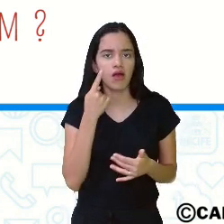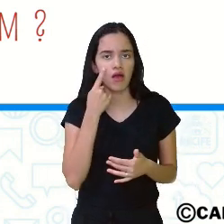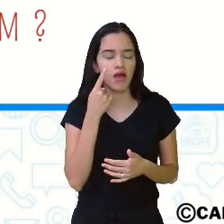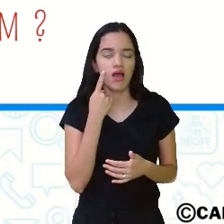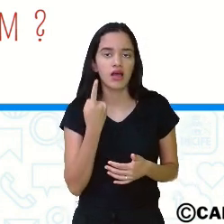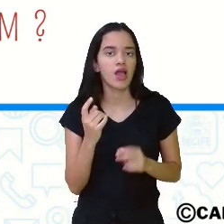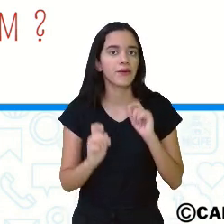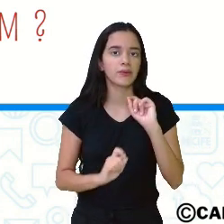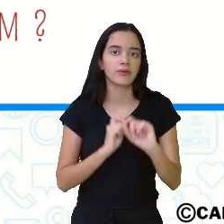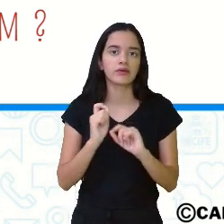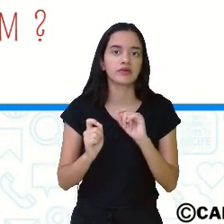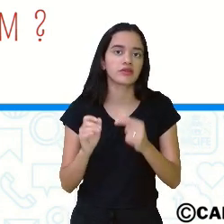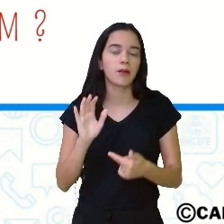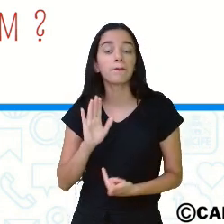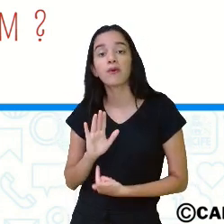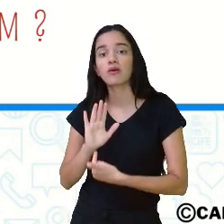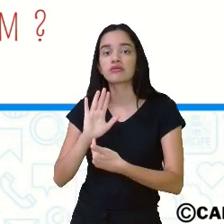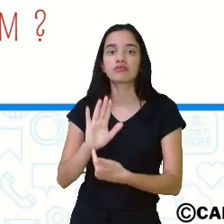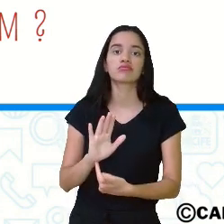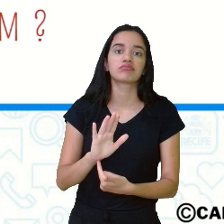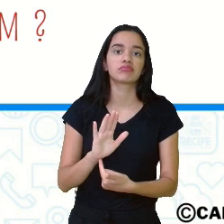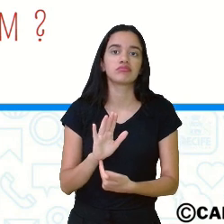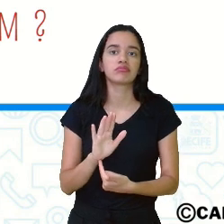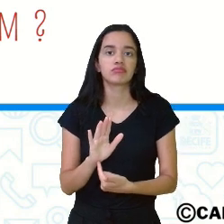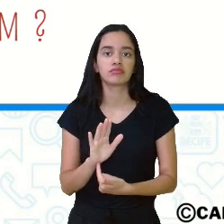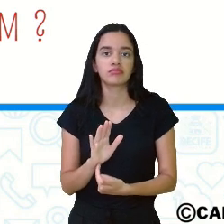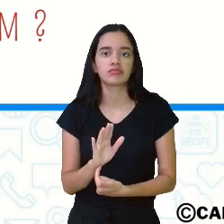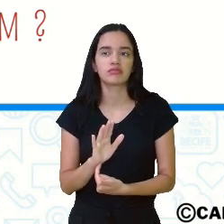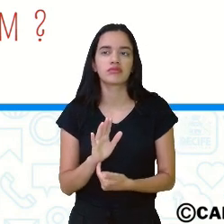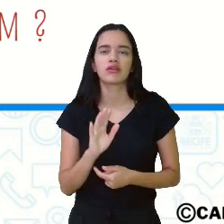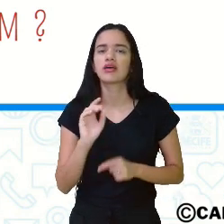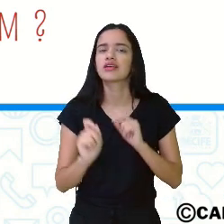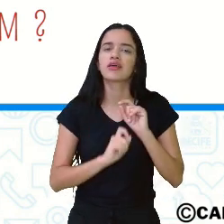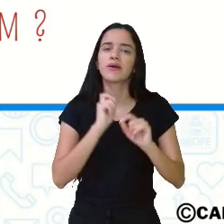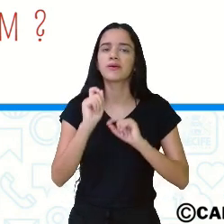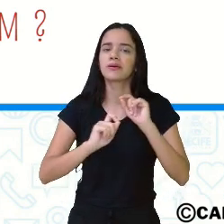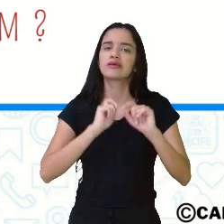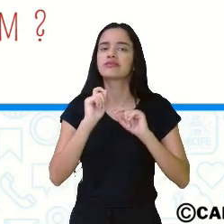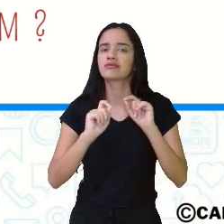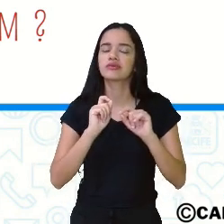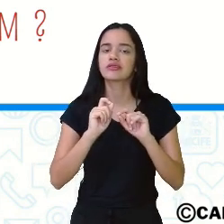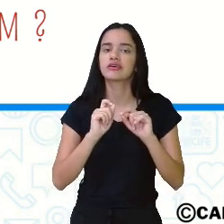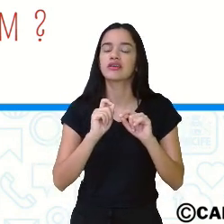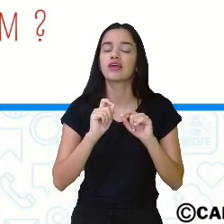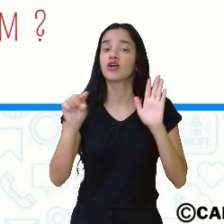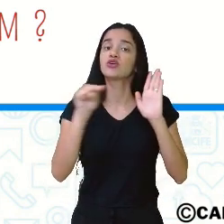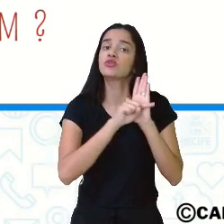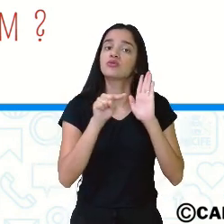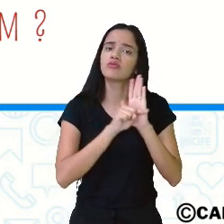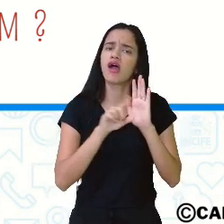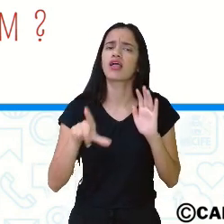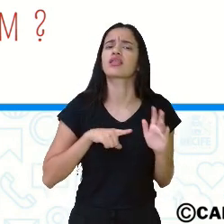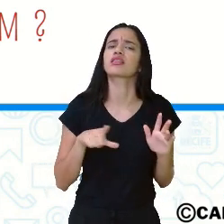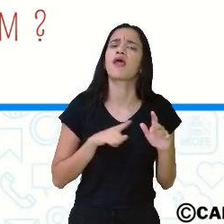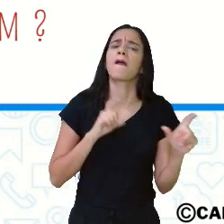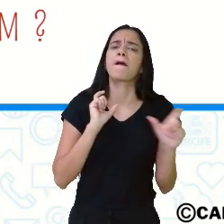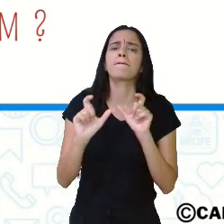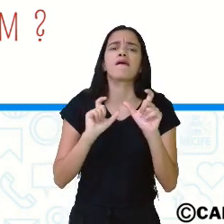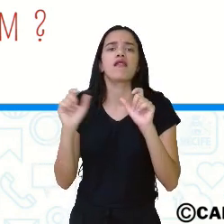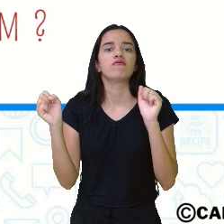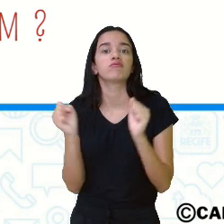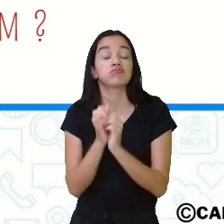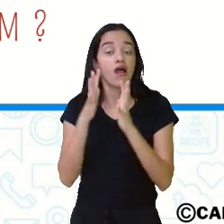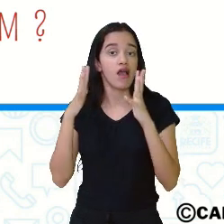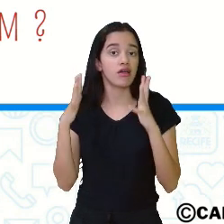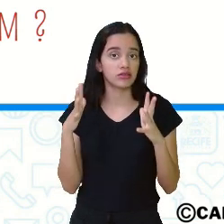está justamente indicando que é uma subtração. Então, existem as palavrinhas